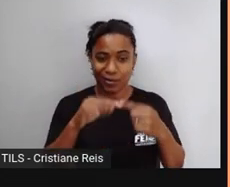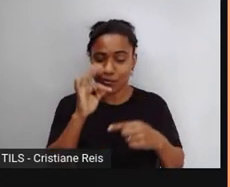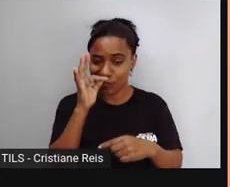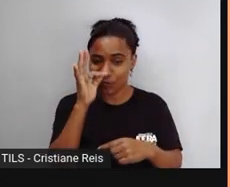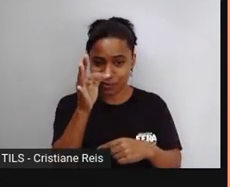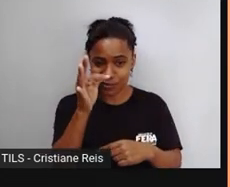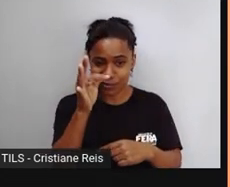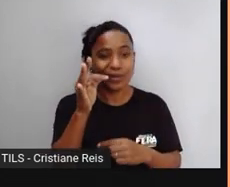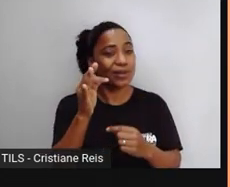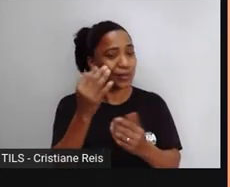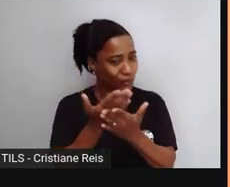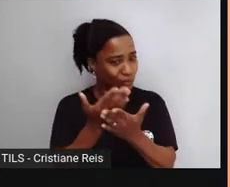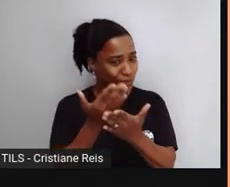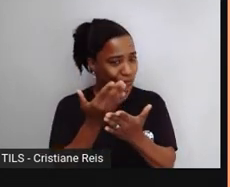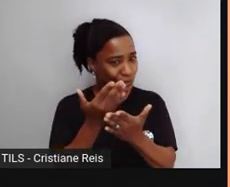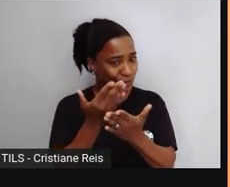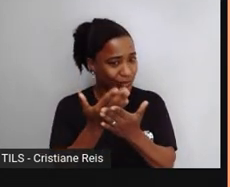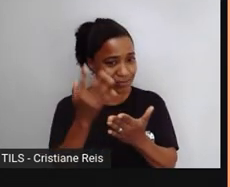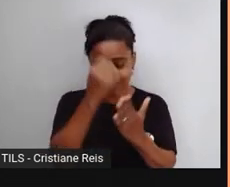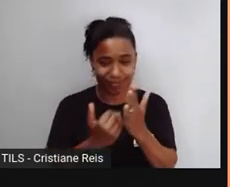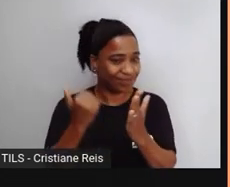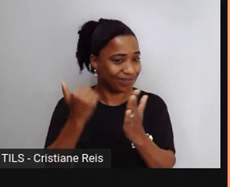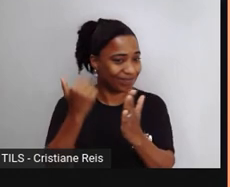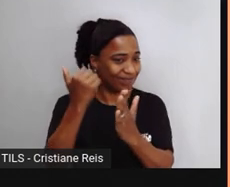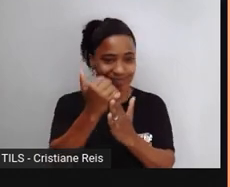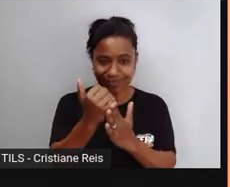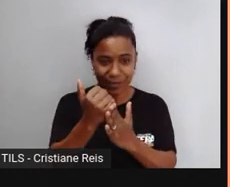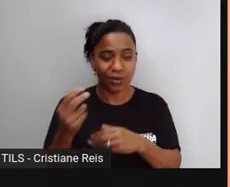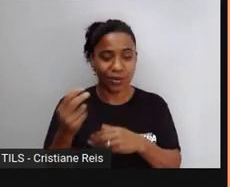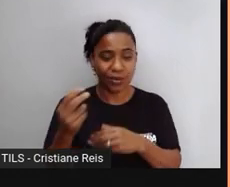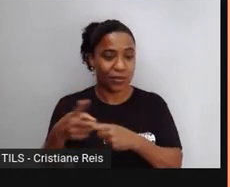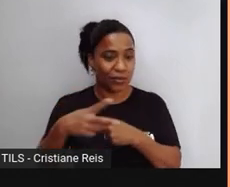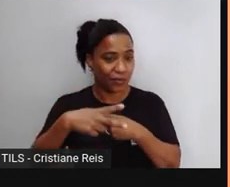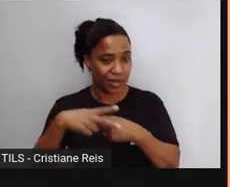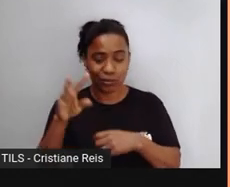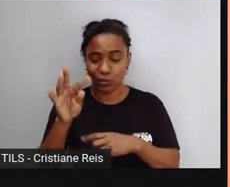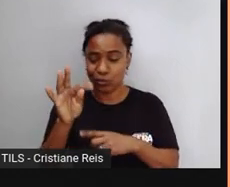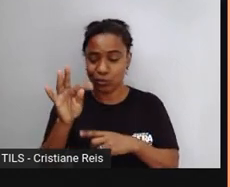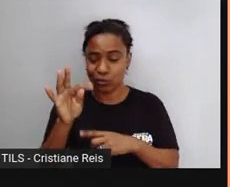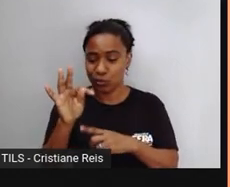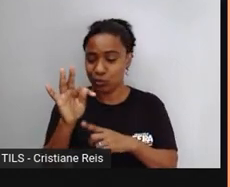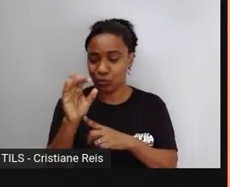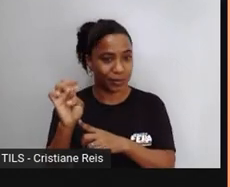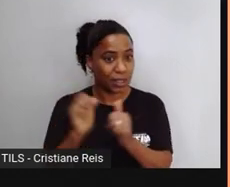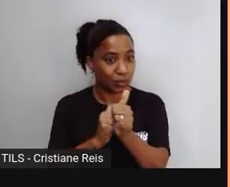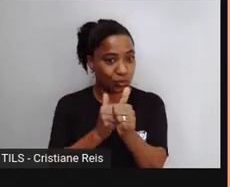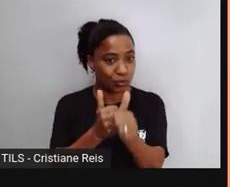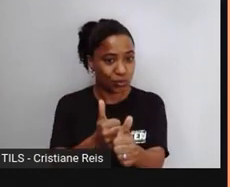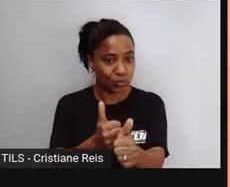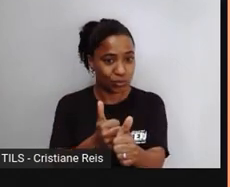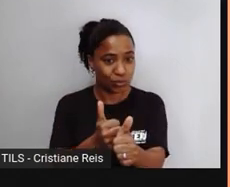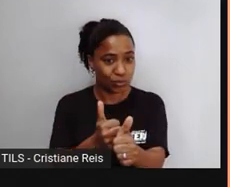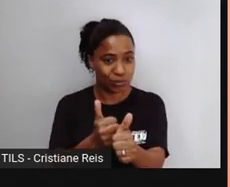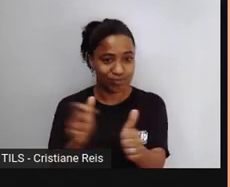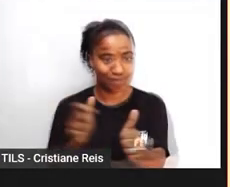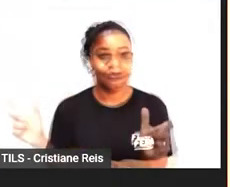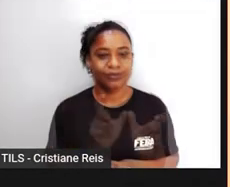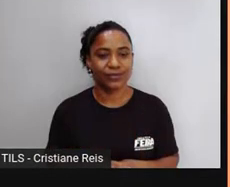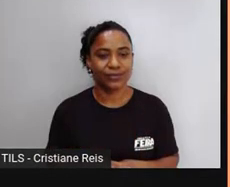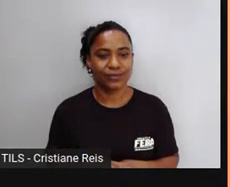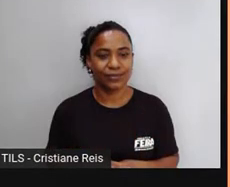observar que o verbo to be, ele é utilizado como verbo auxiliar. Por isso é importante que a gente garanta essa